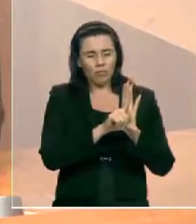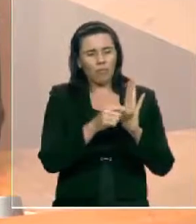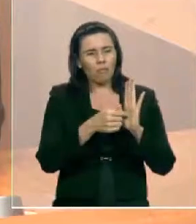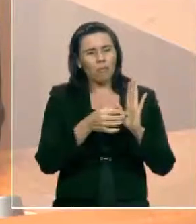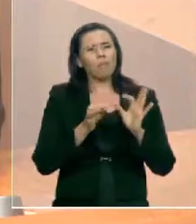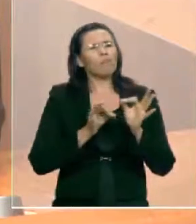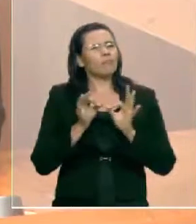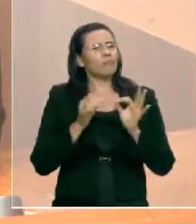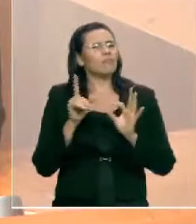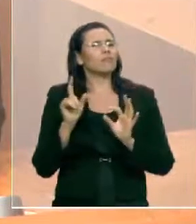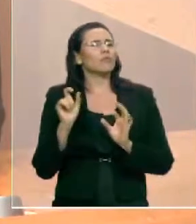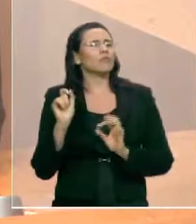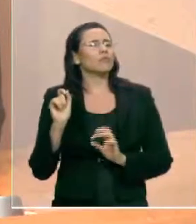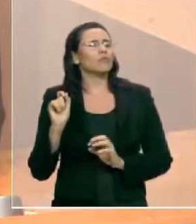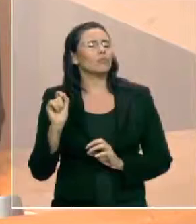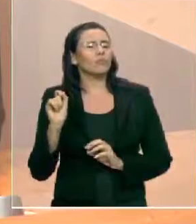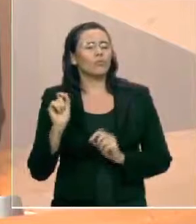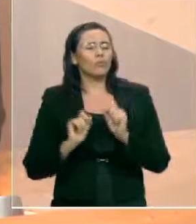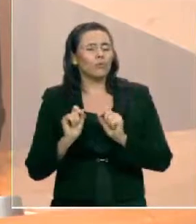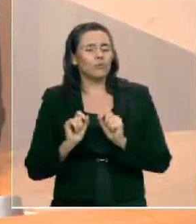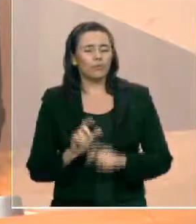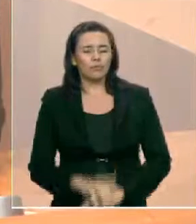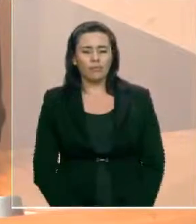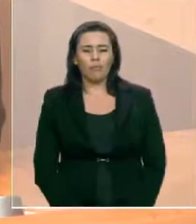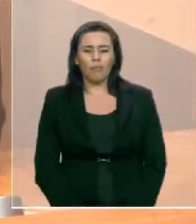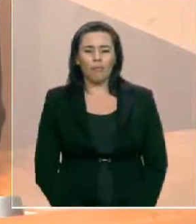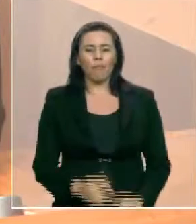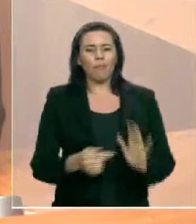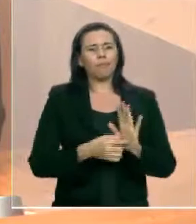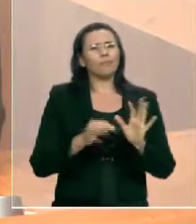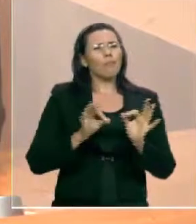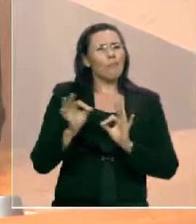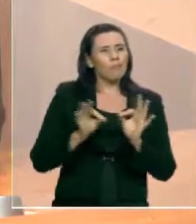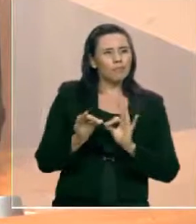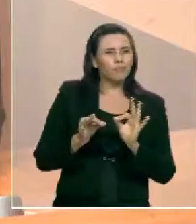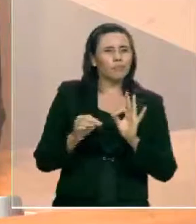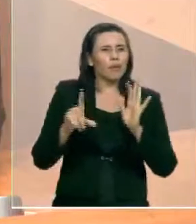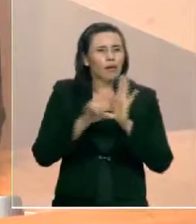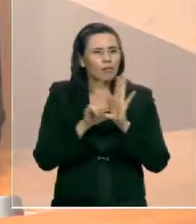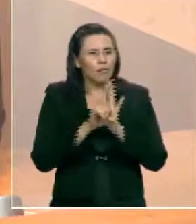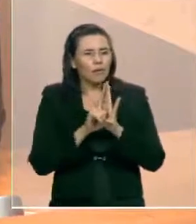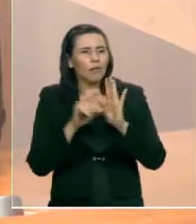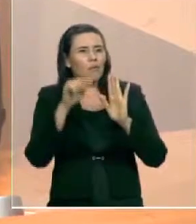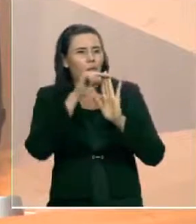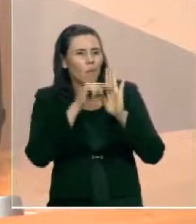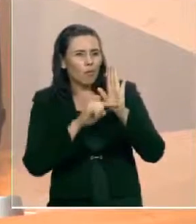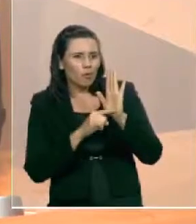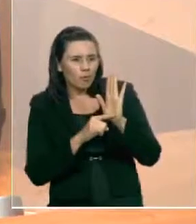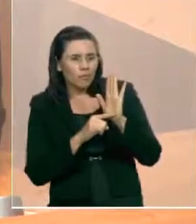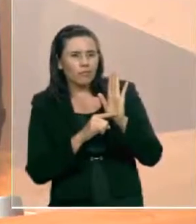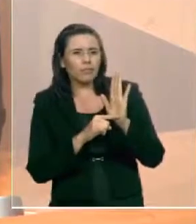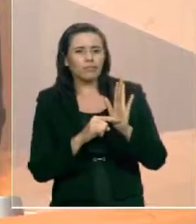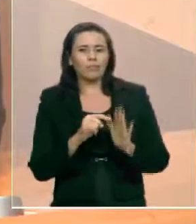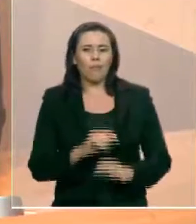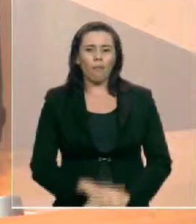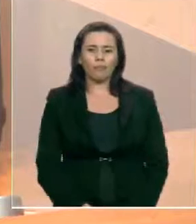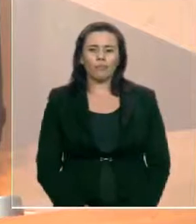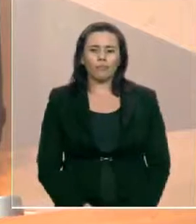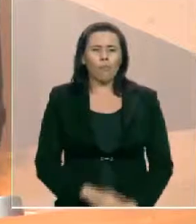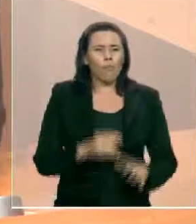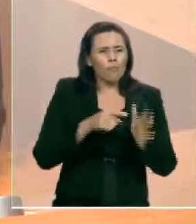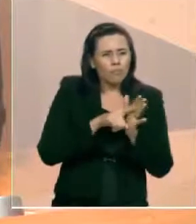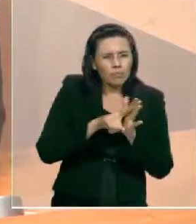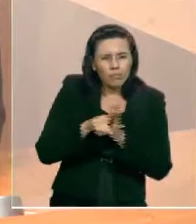de instituir as diretrizes para o programa de identificação,